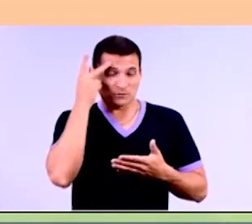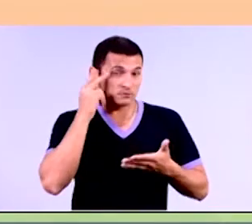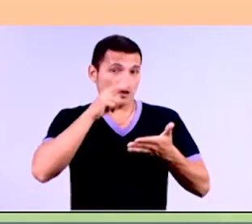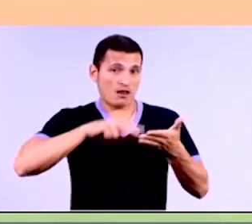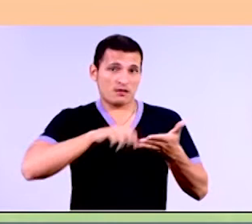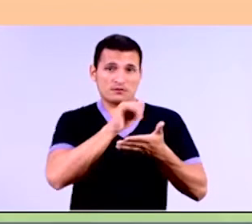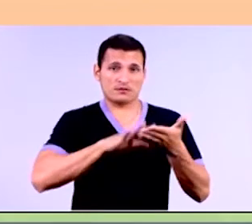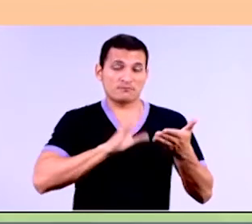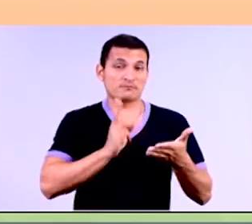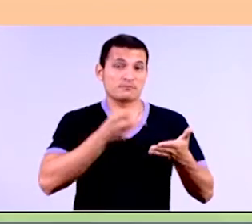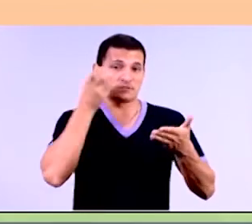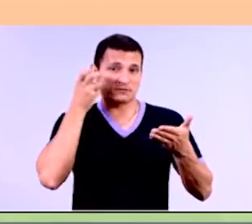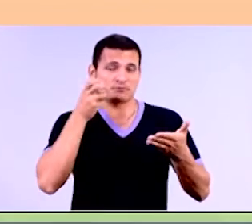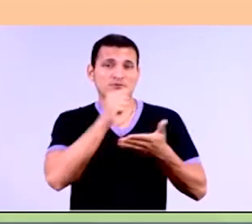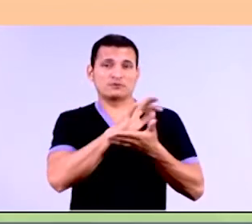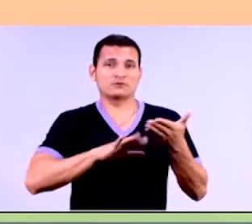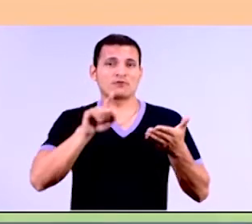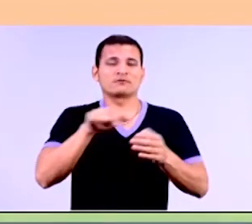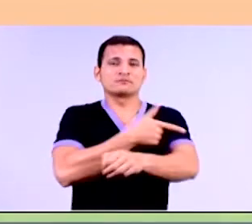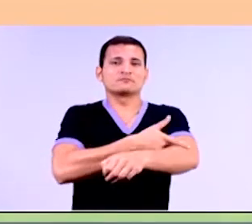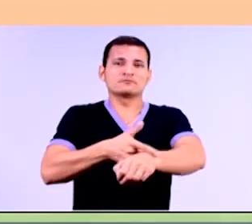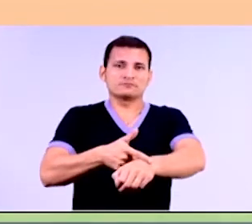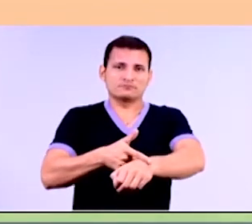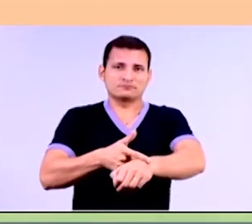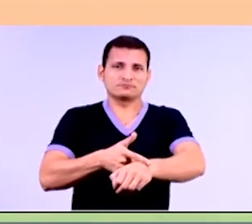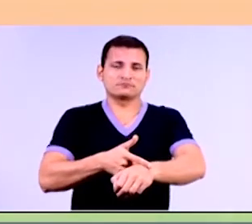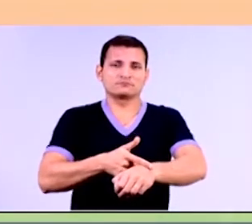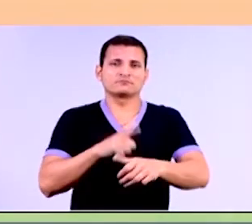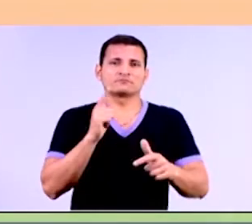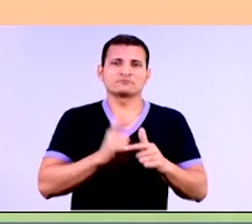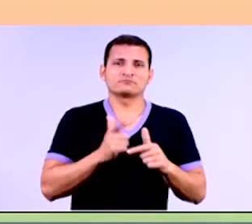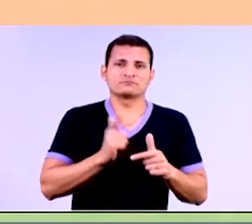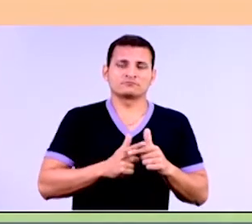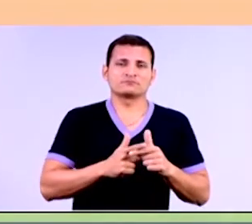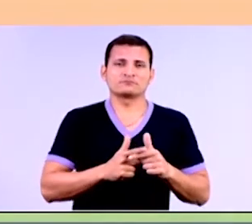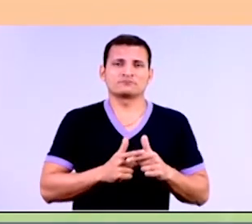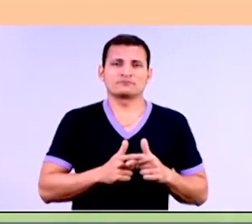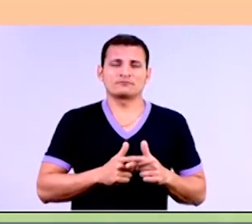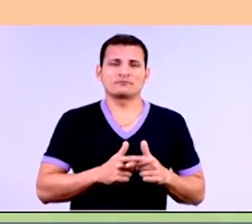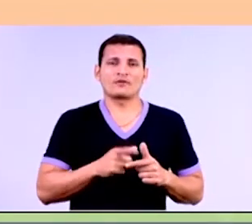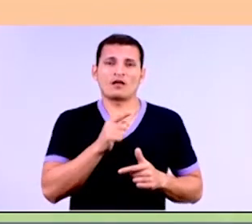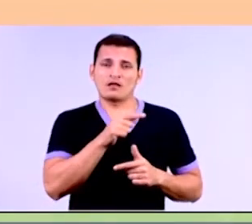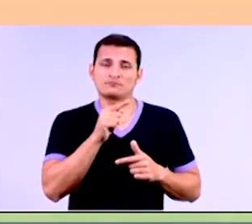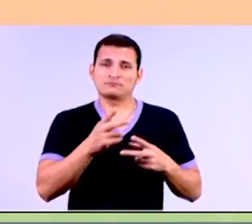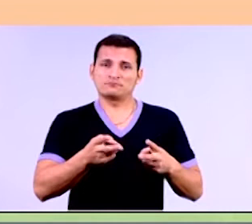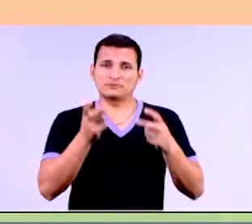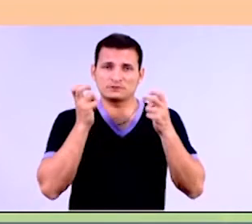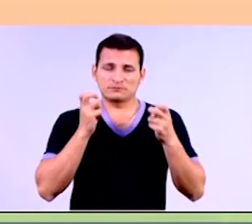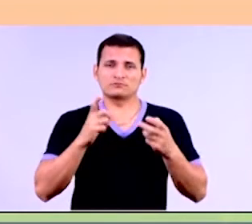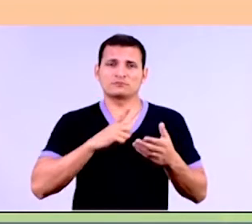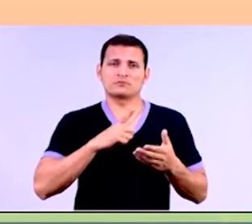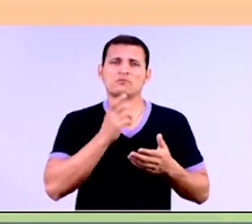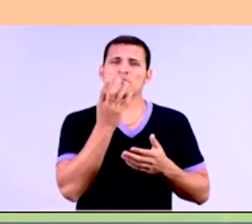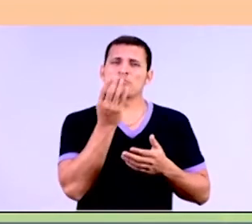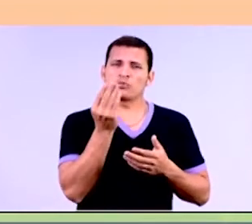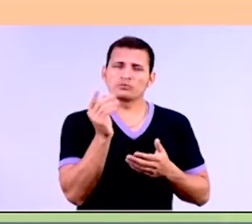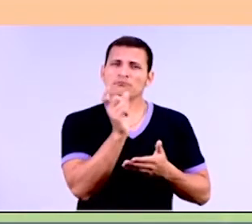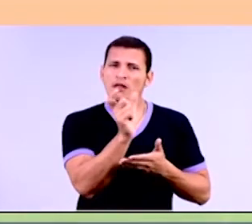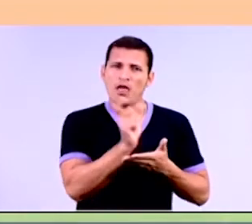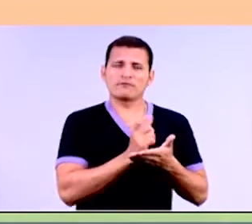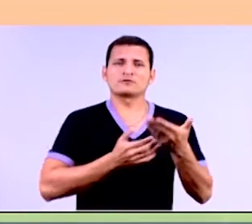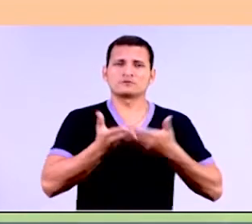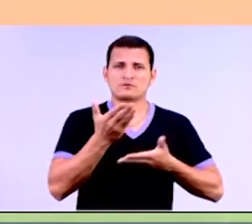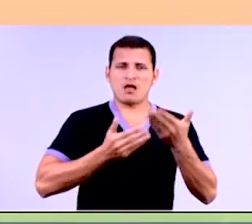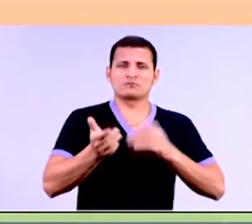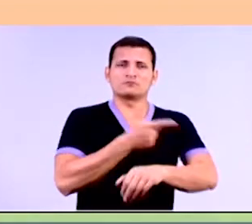texto percebeu que o texto se tratava de educação. Por quê? Provavelmente ele percebeu que existiam muitas palavras relacionadas